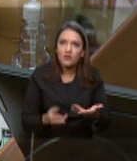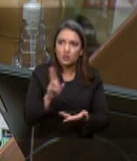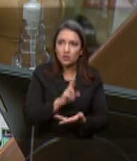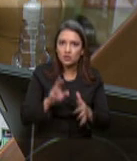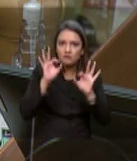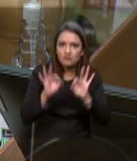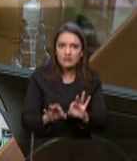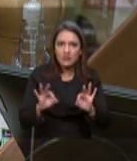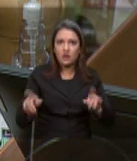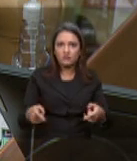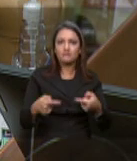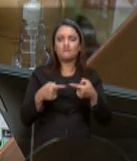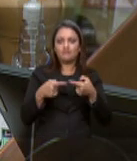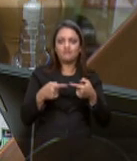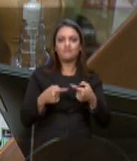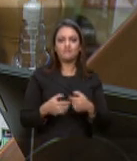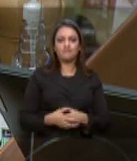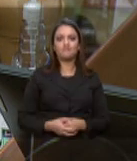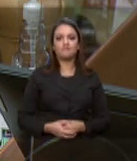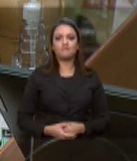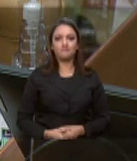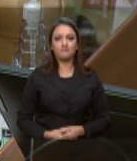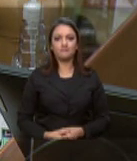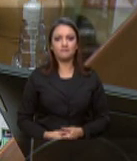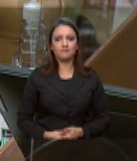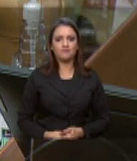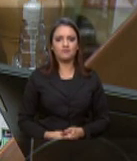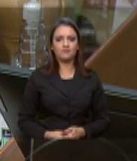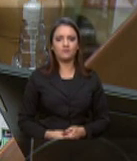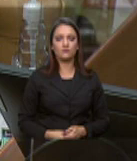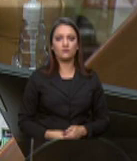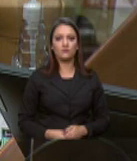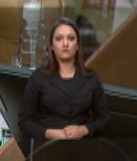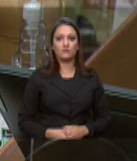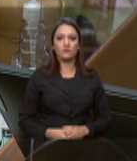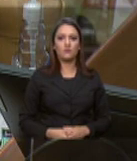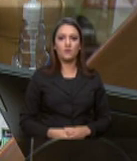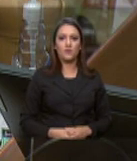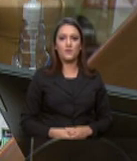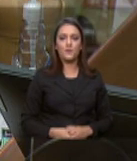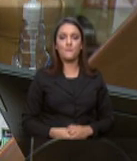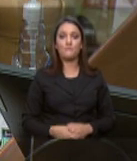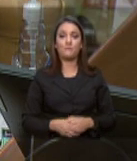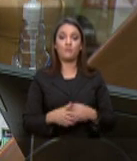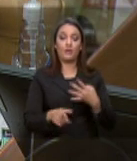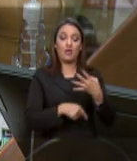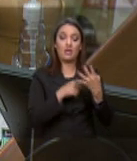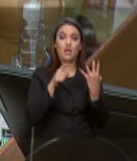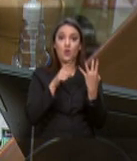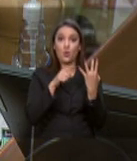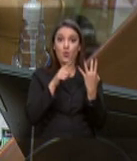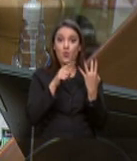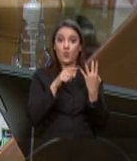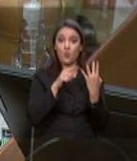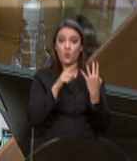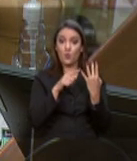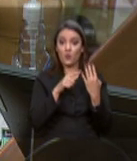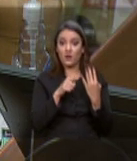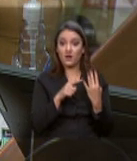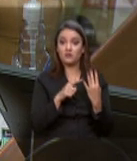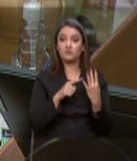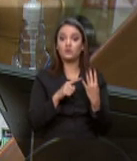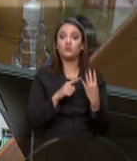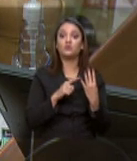que tenha sido tido como necessário para as pessoas. E, em quarto lugar,